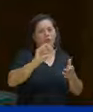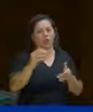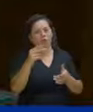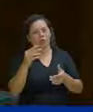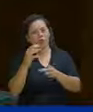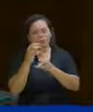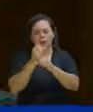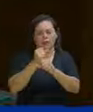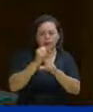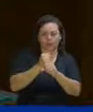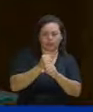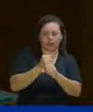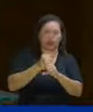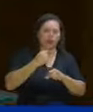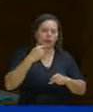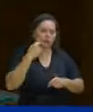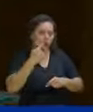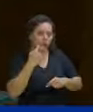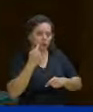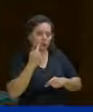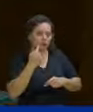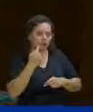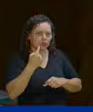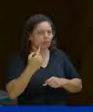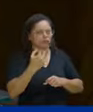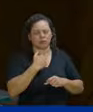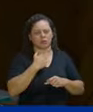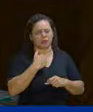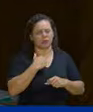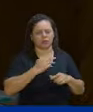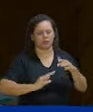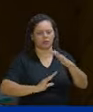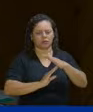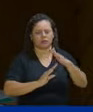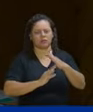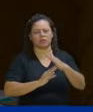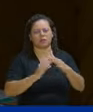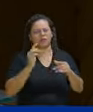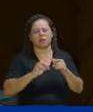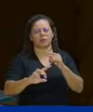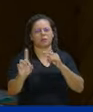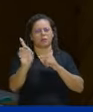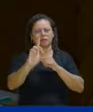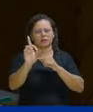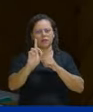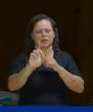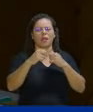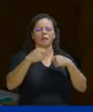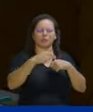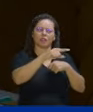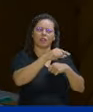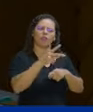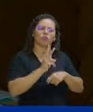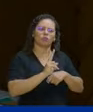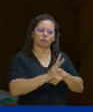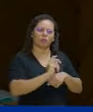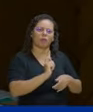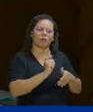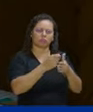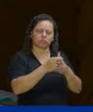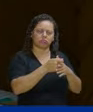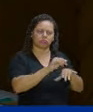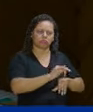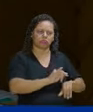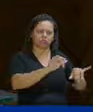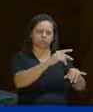de contabilidade não podem sofrer qualquer limitação, uma vez que deve ser preservado o exercício da ampla